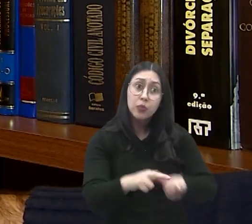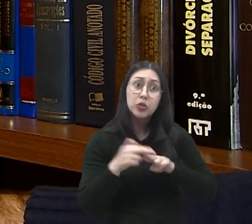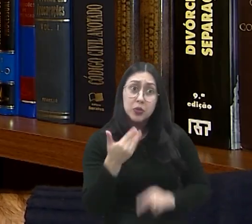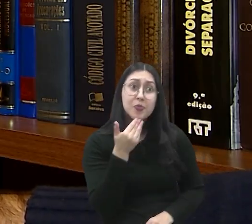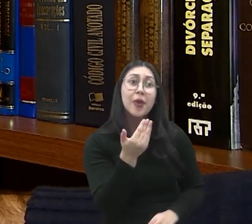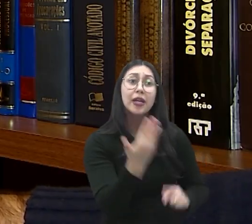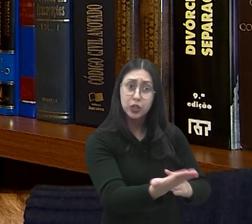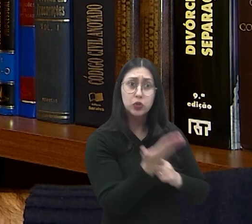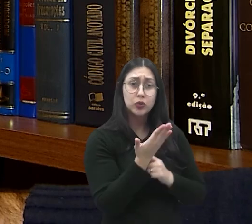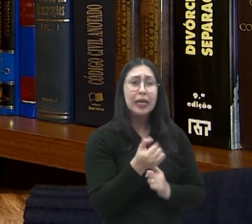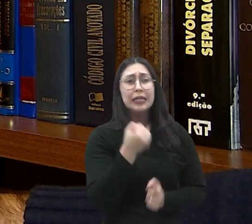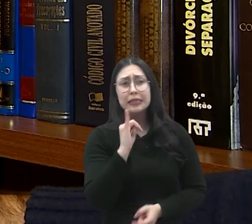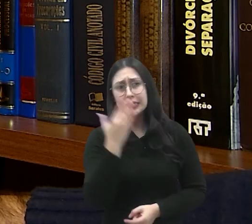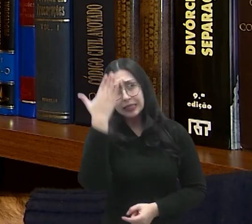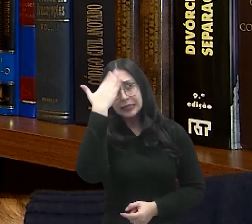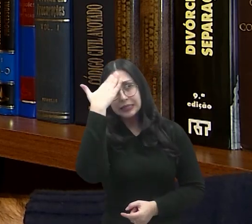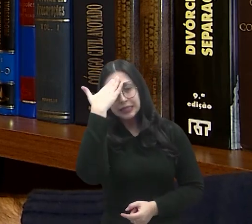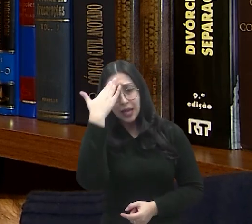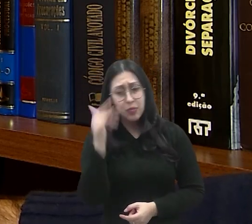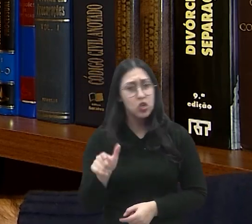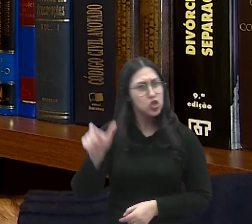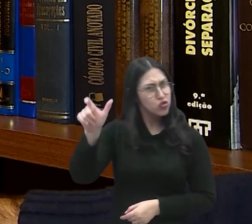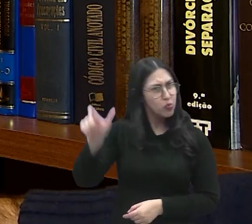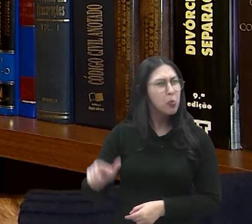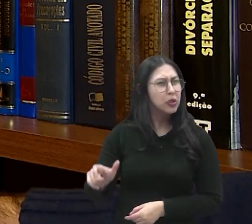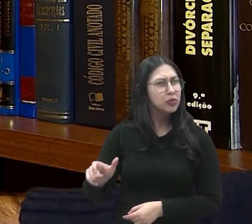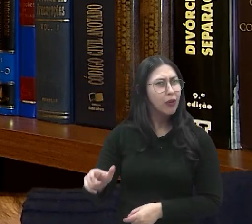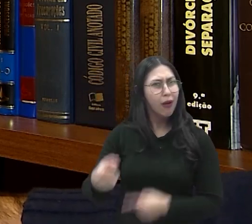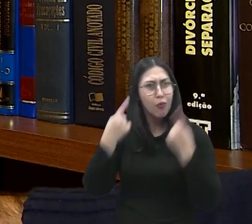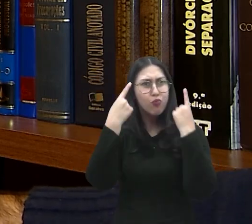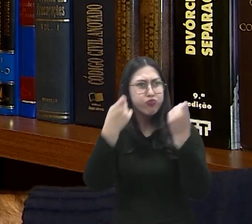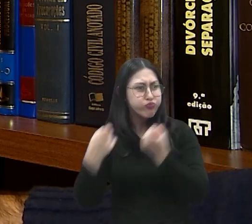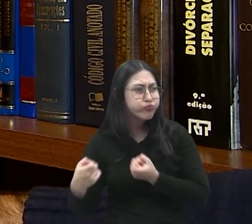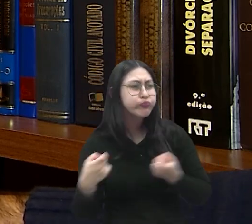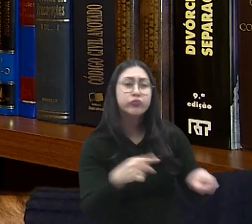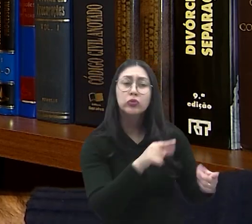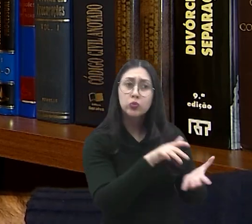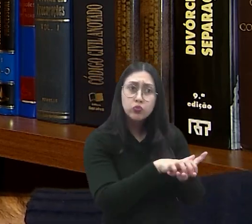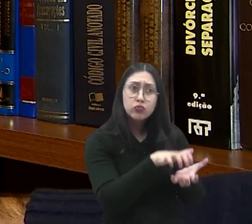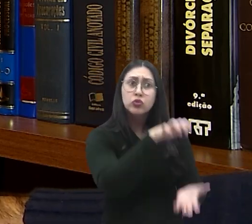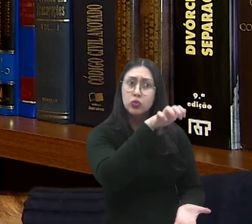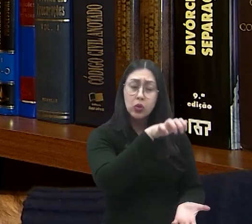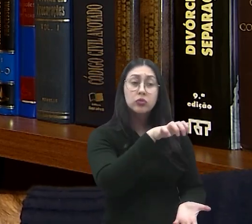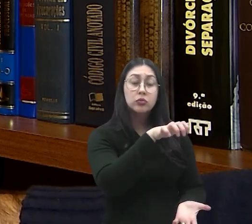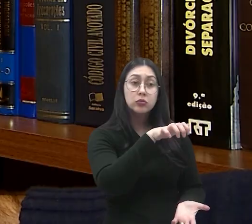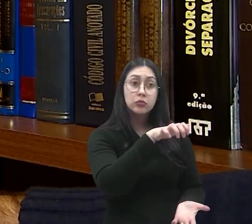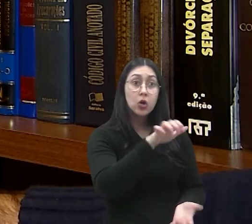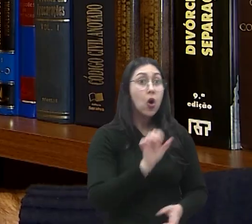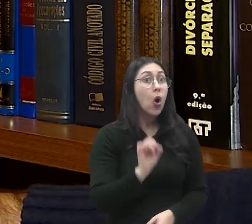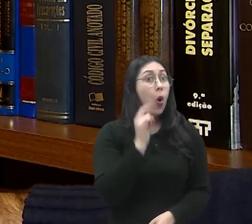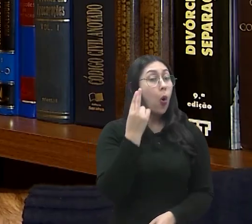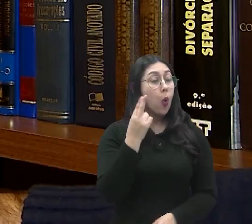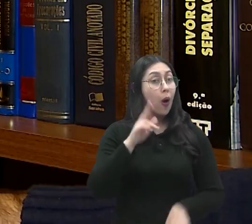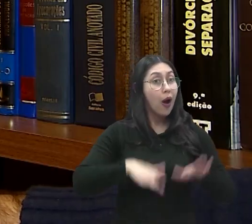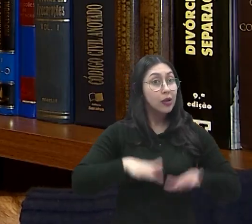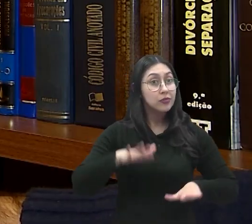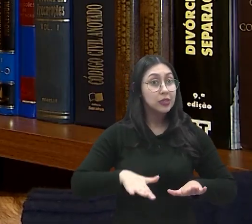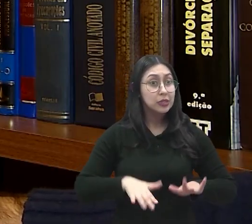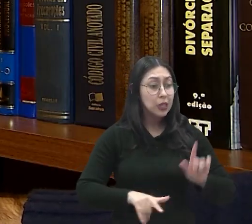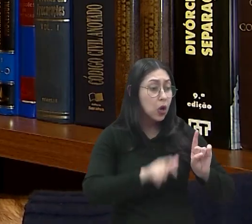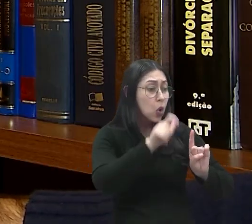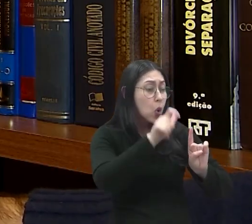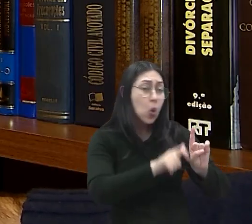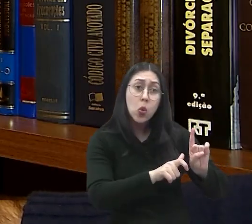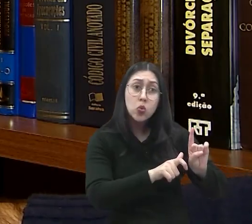você sabe de alguém que está, não é, causando algum tipo de violência contra a pessoa idosa, ou se aquela pessoa